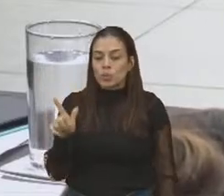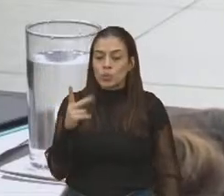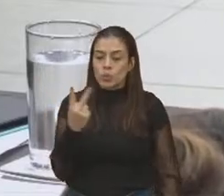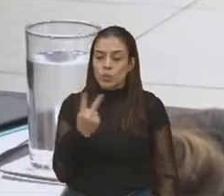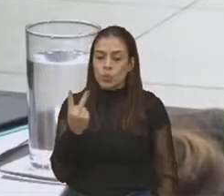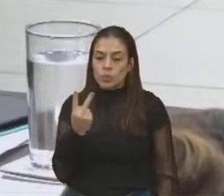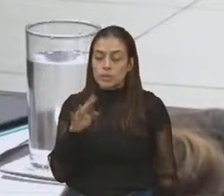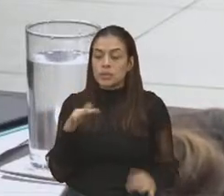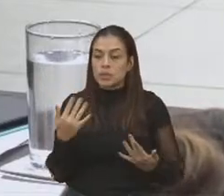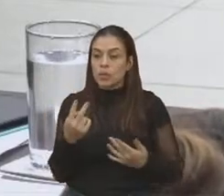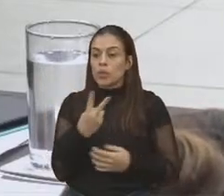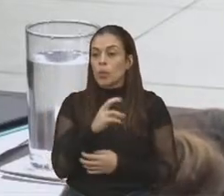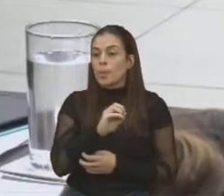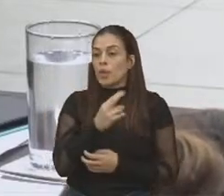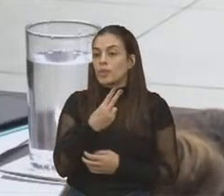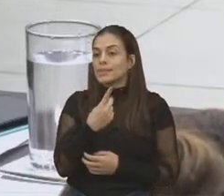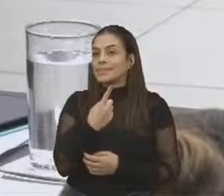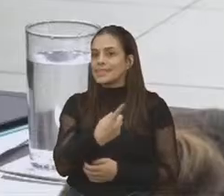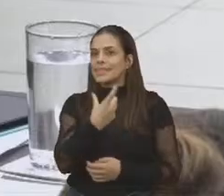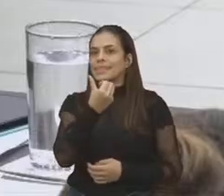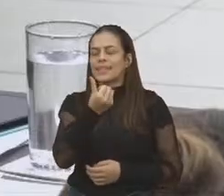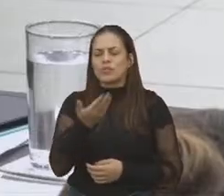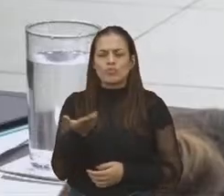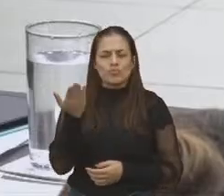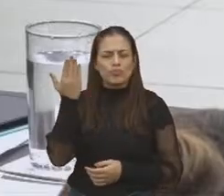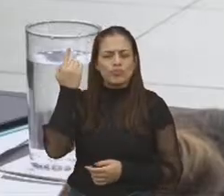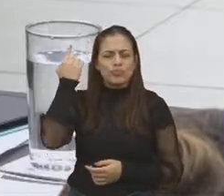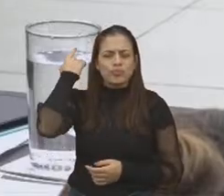que de 2016,